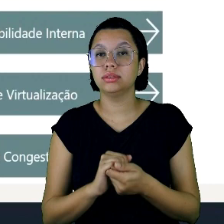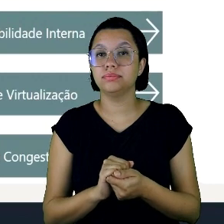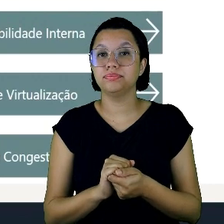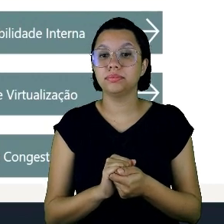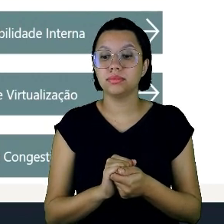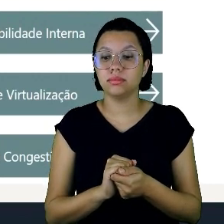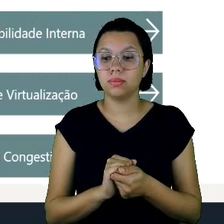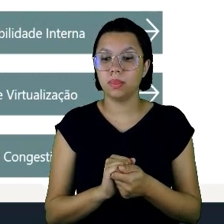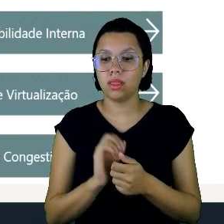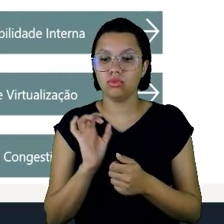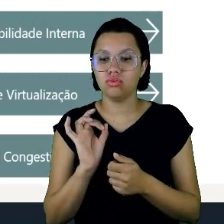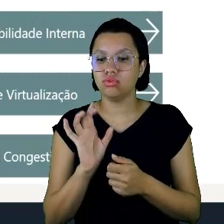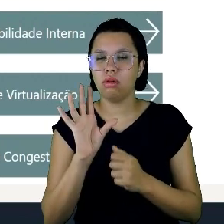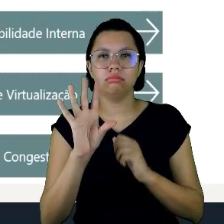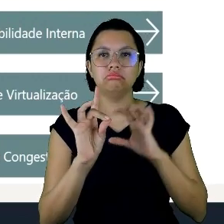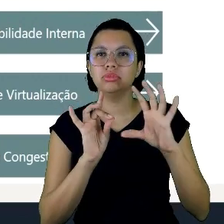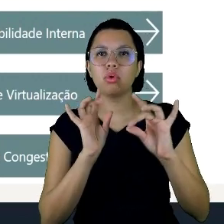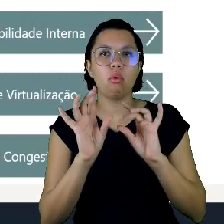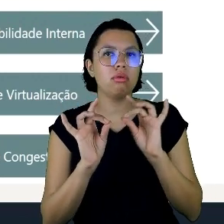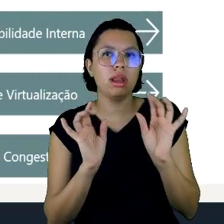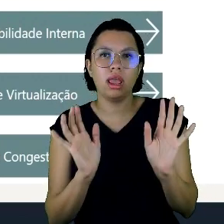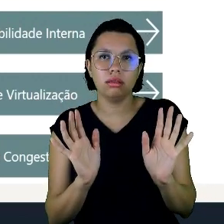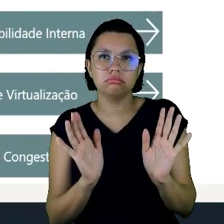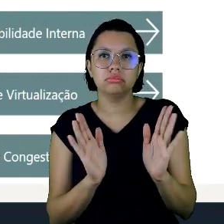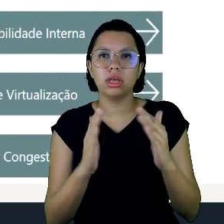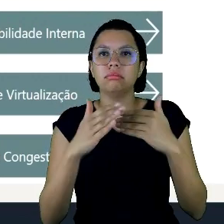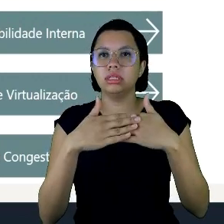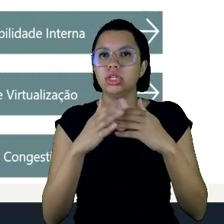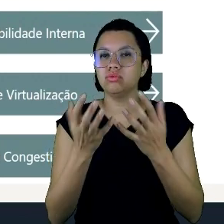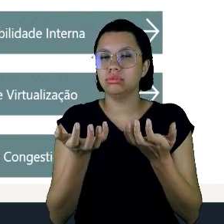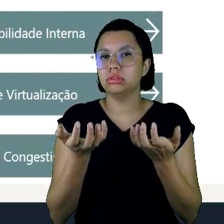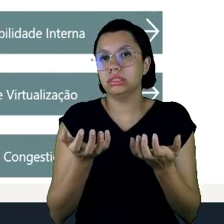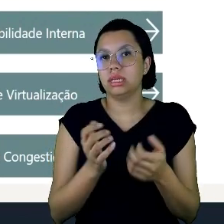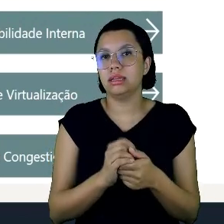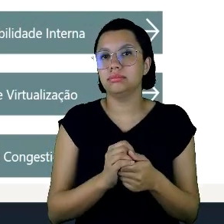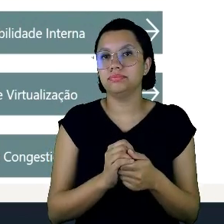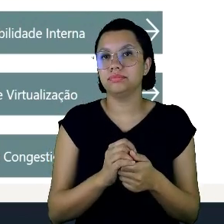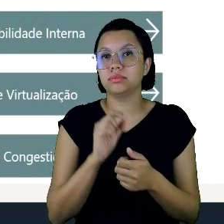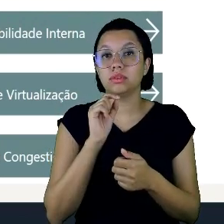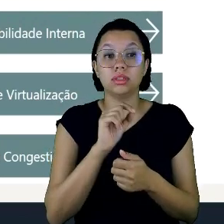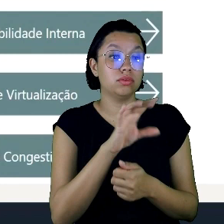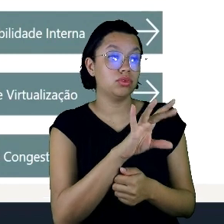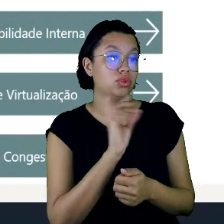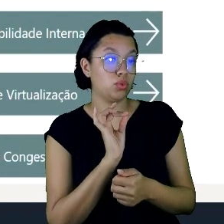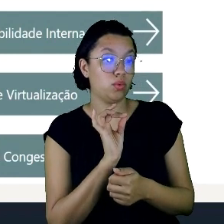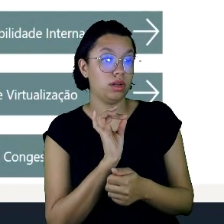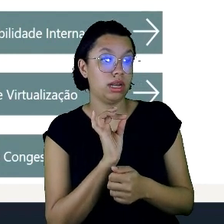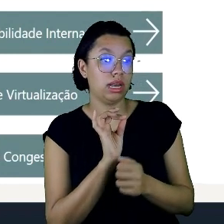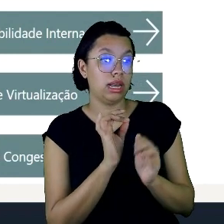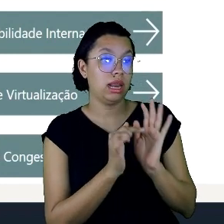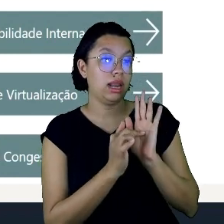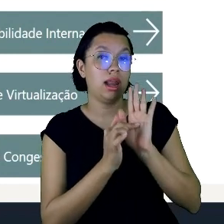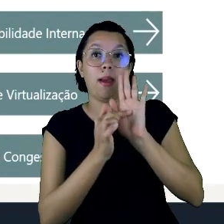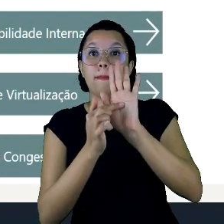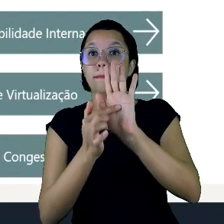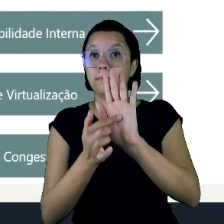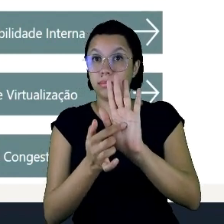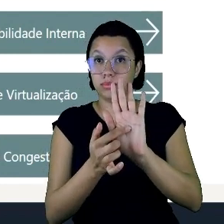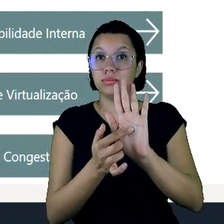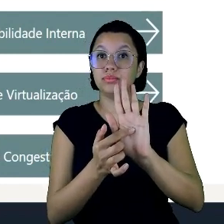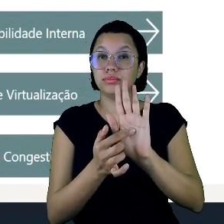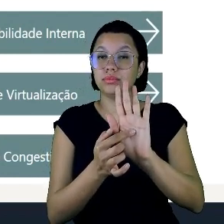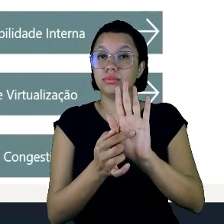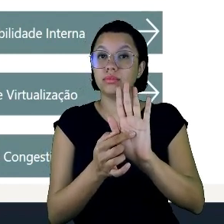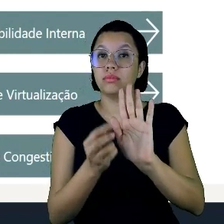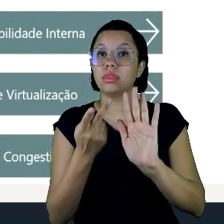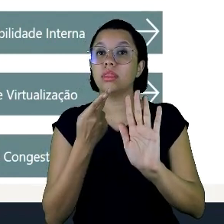e aí só basta selecionar o gabinete desejado, e o gabinete selecionado, ele aparece